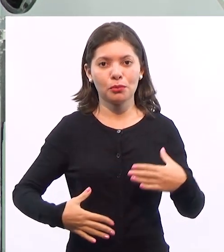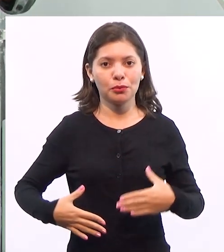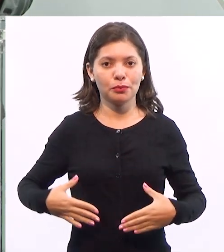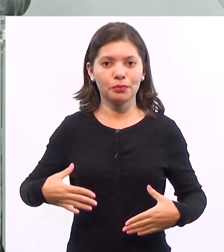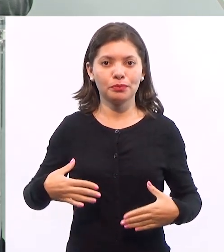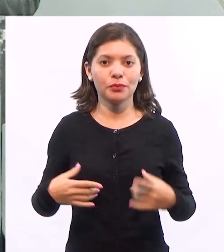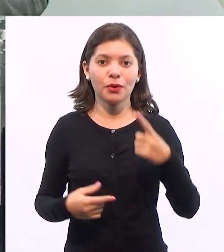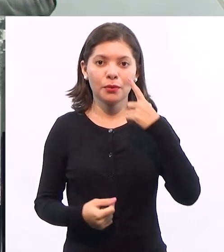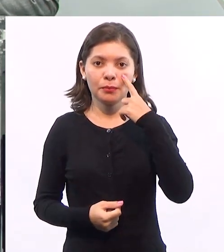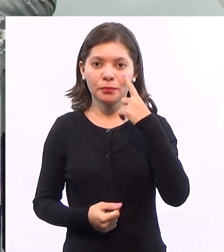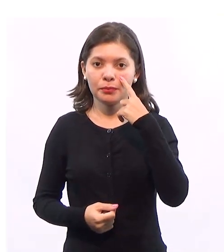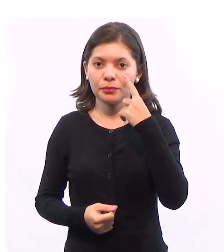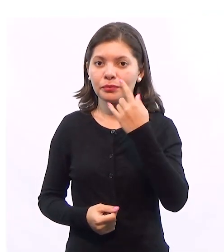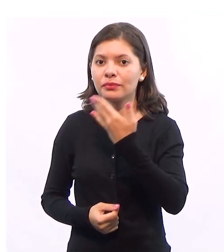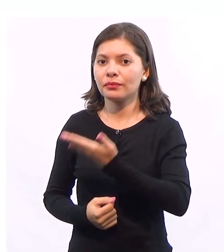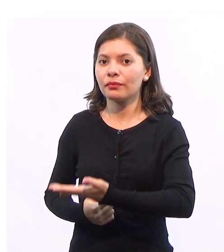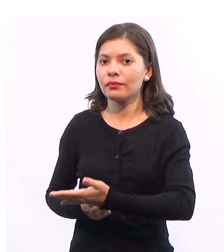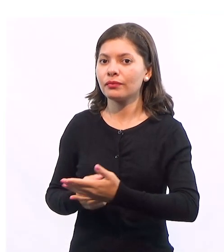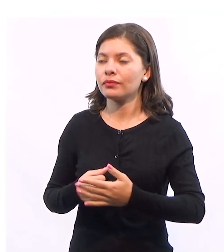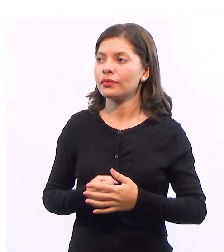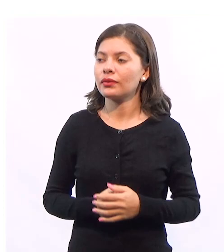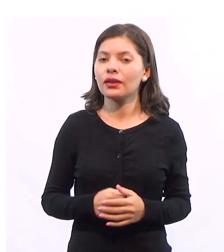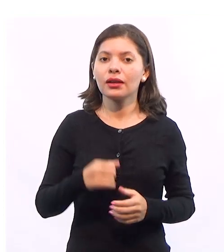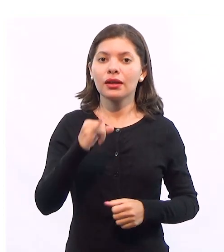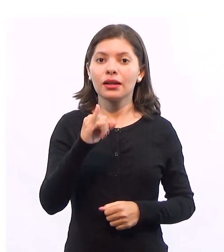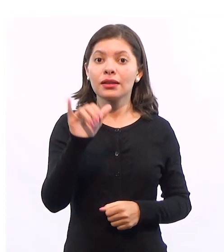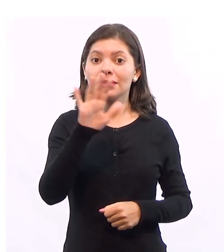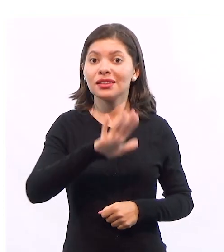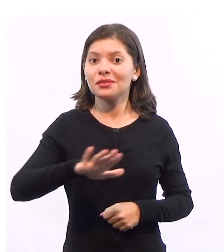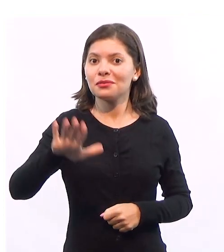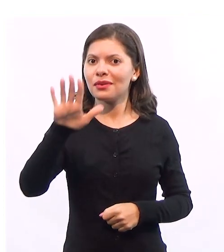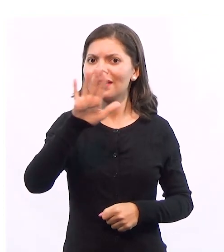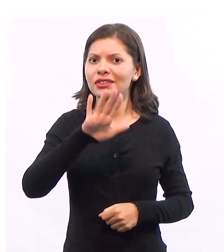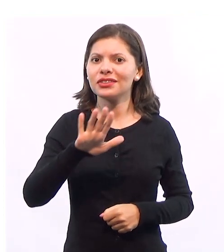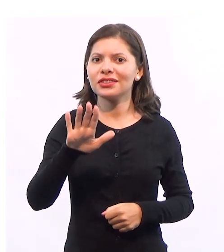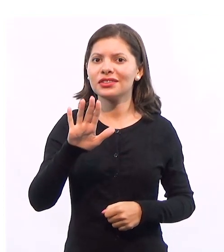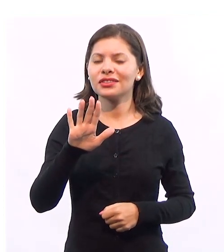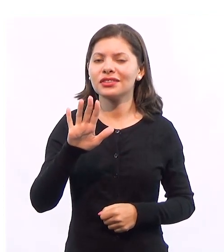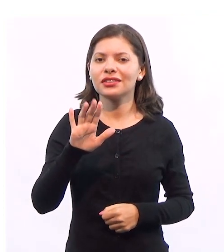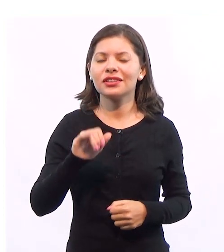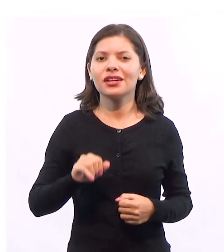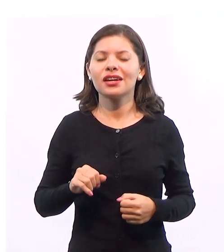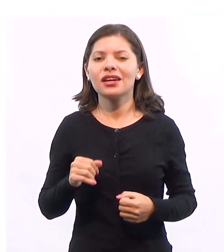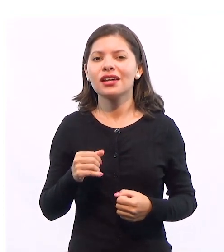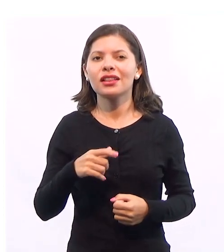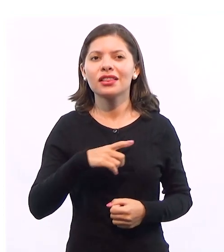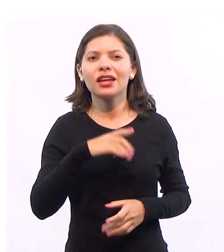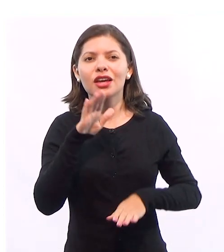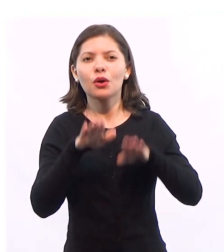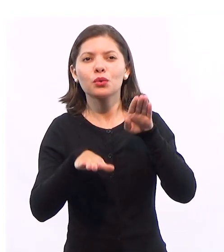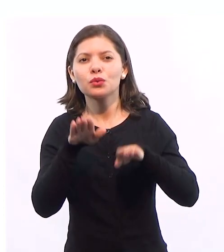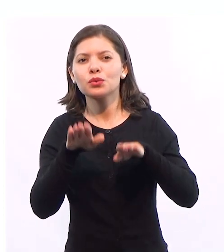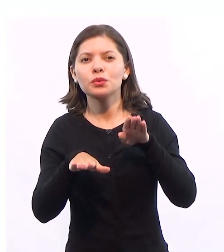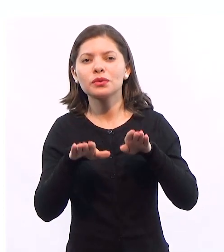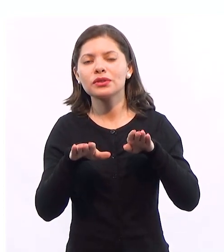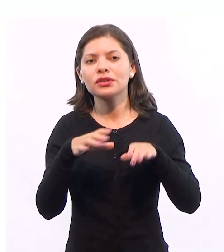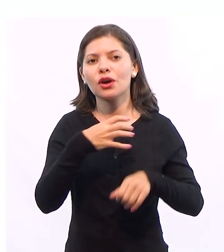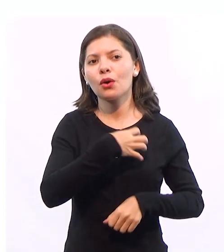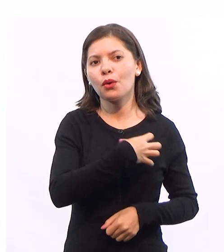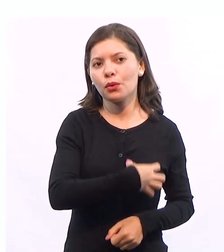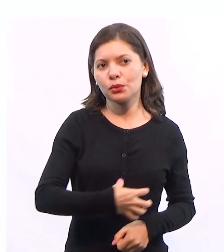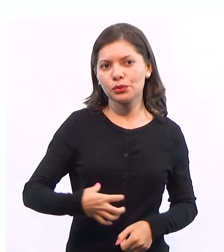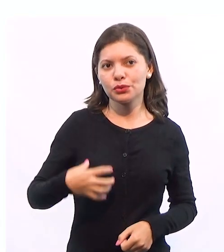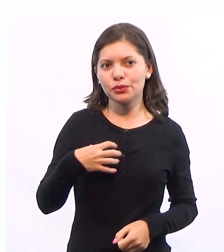corpo, tá bom? Dá uma olhada aqui, ó. Eu coloquei essa imagem aqui, ó, que traz alguns órgãos aqui, como a tireoide,